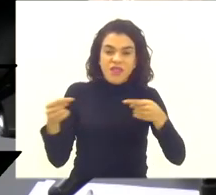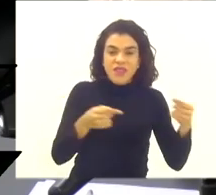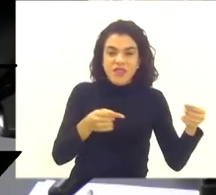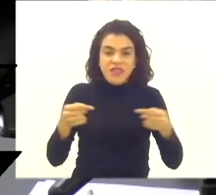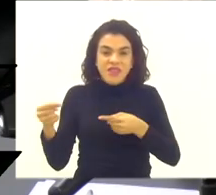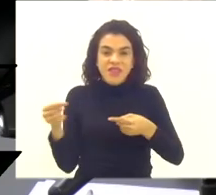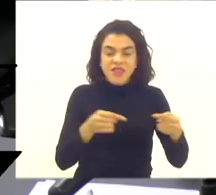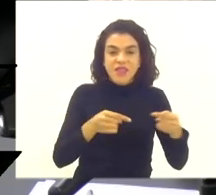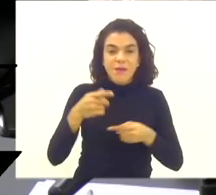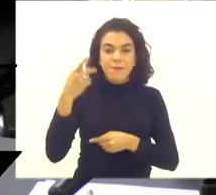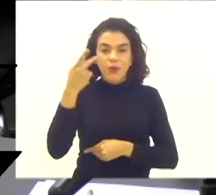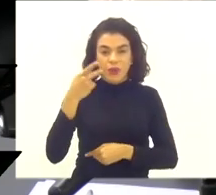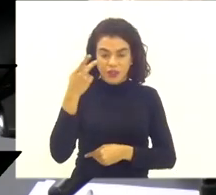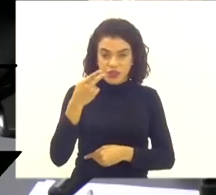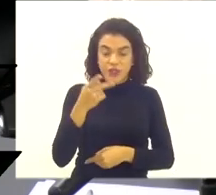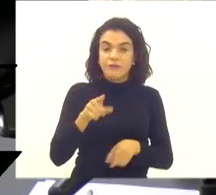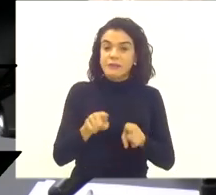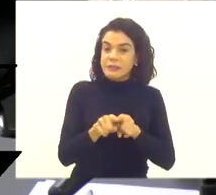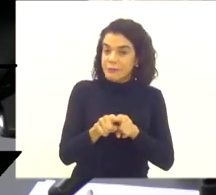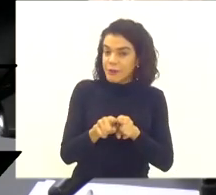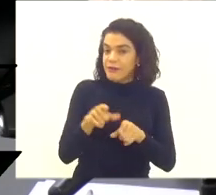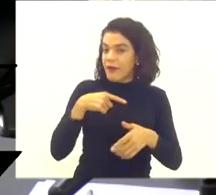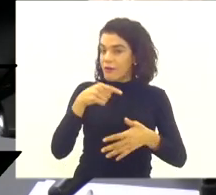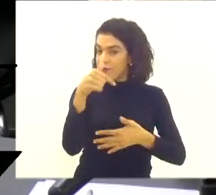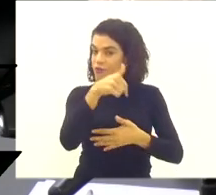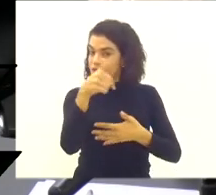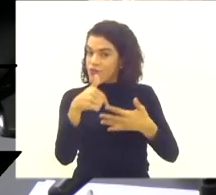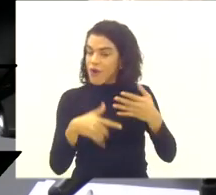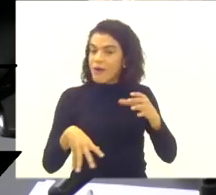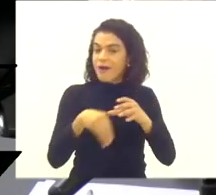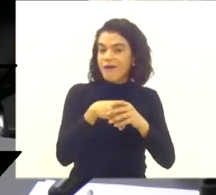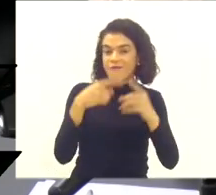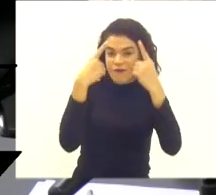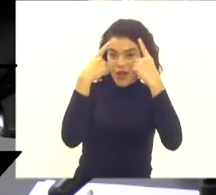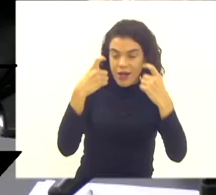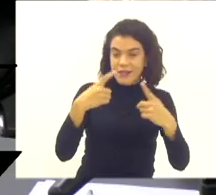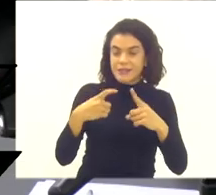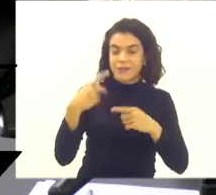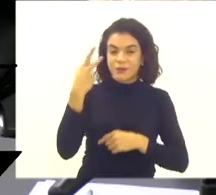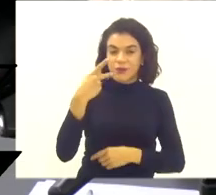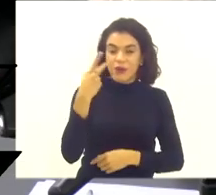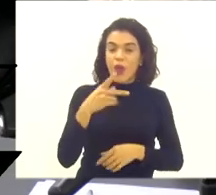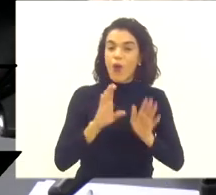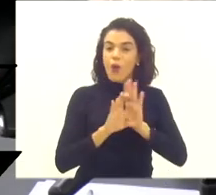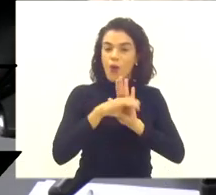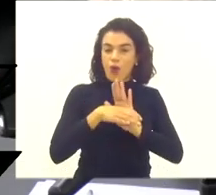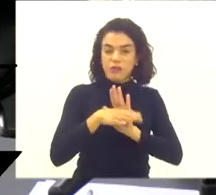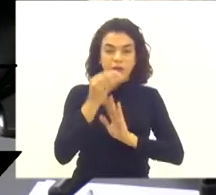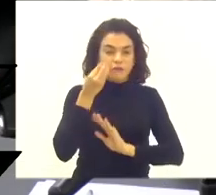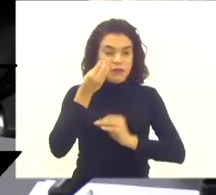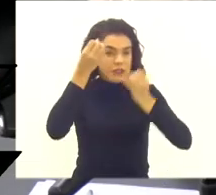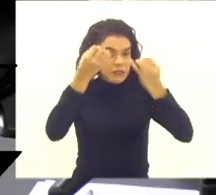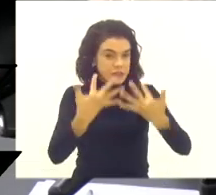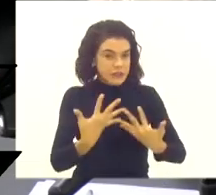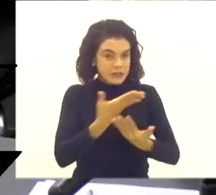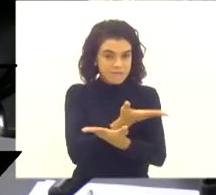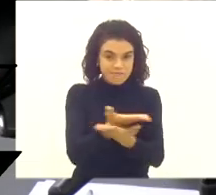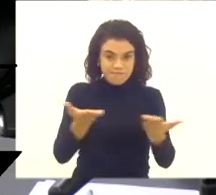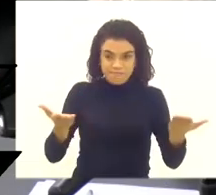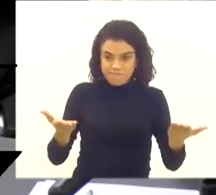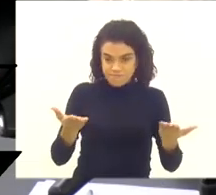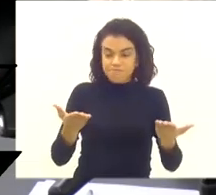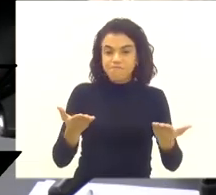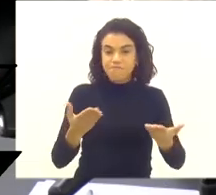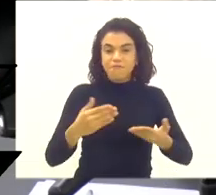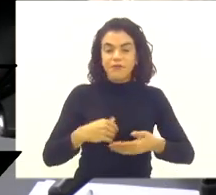estavam muito colocados e eles constituem a prática de violência política né que é um conceito que eu vou tentar explicar um pouquinho detalhadamente